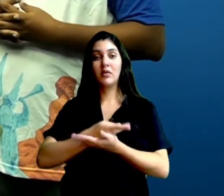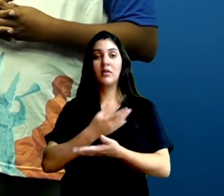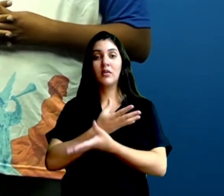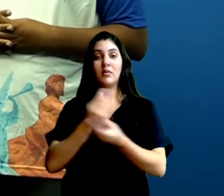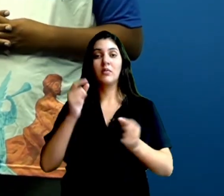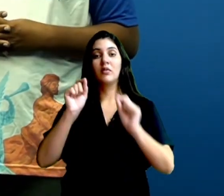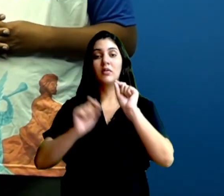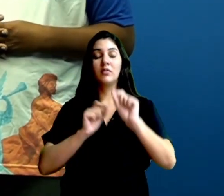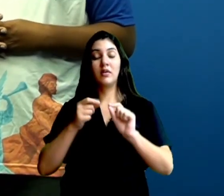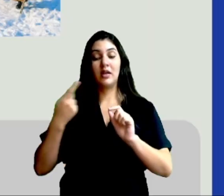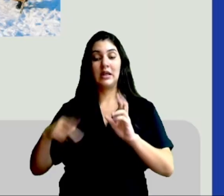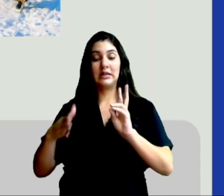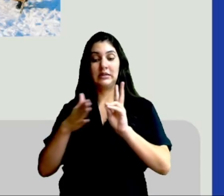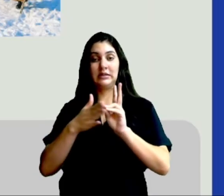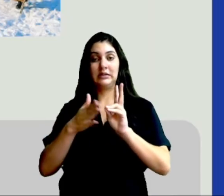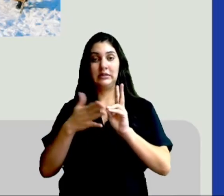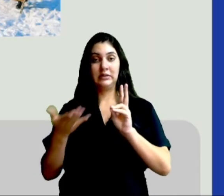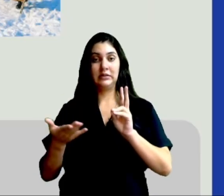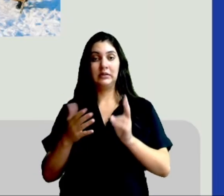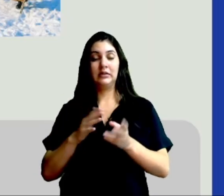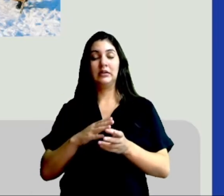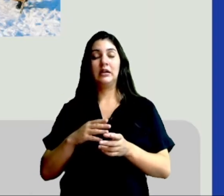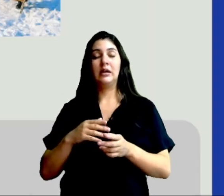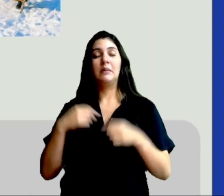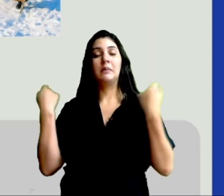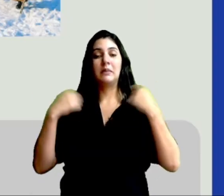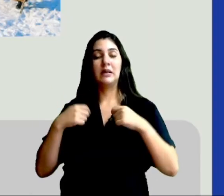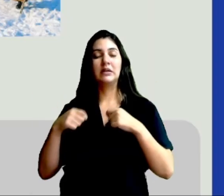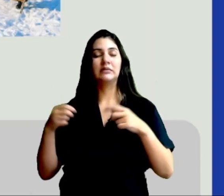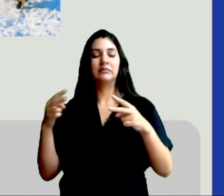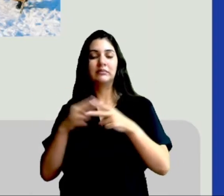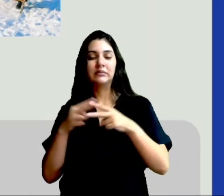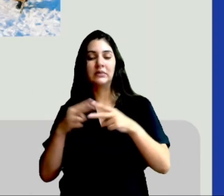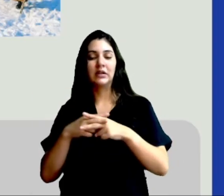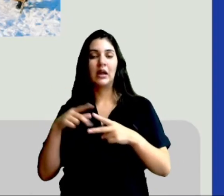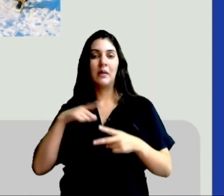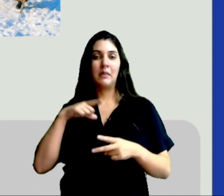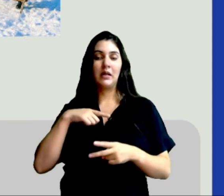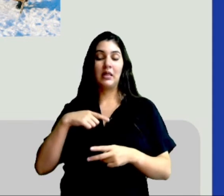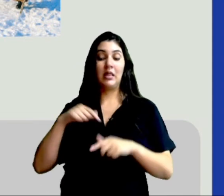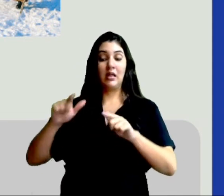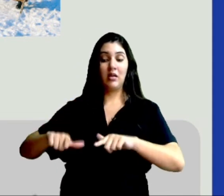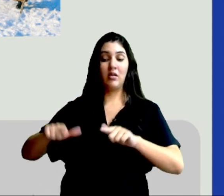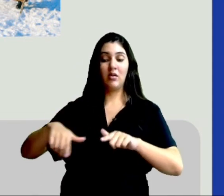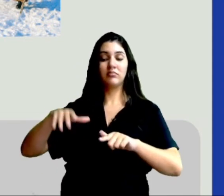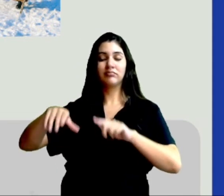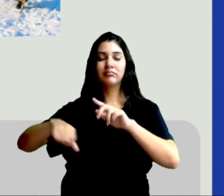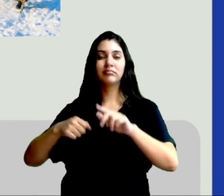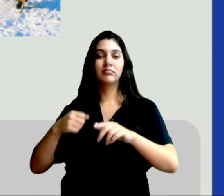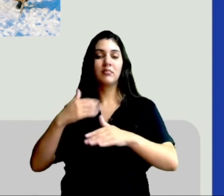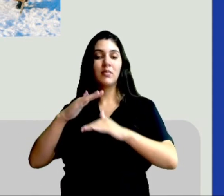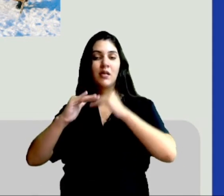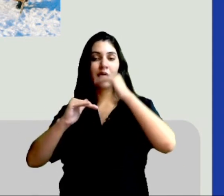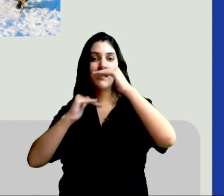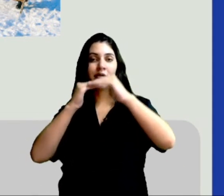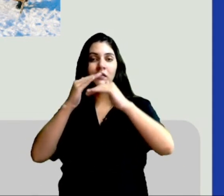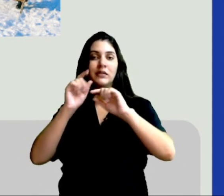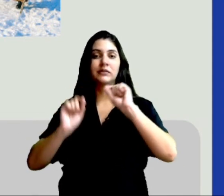com os nossos indígenas, né, que estão tendo que brigar para manter suas terras, suas posses, né, pelo avanço